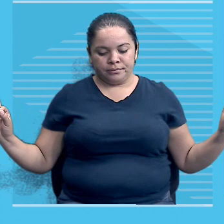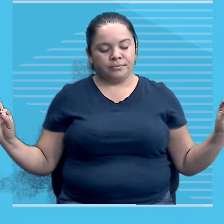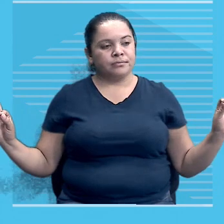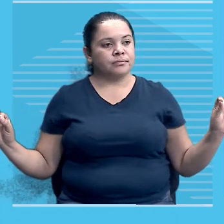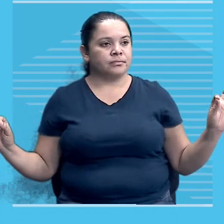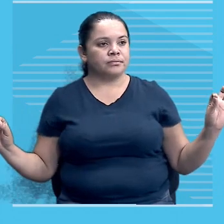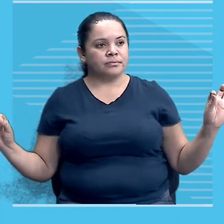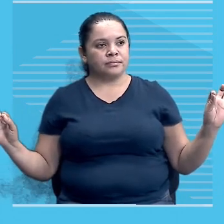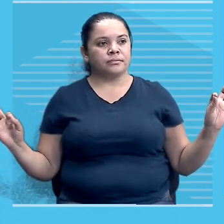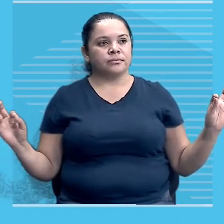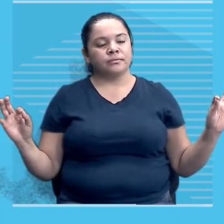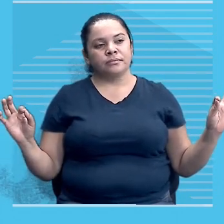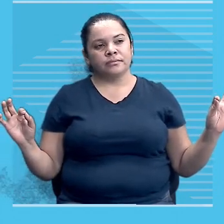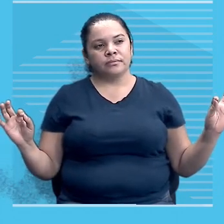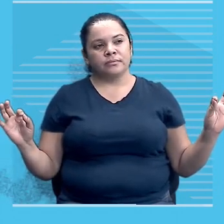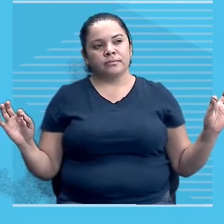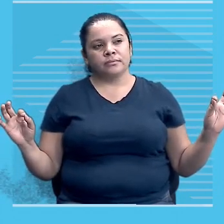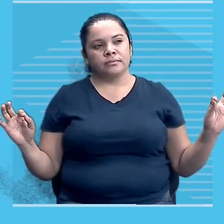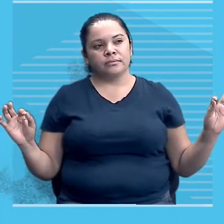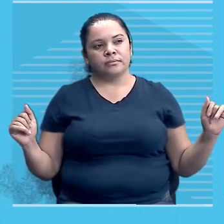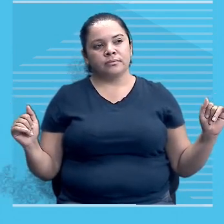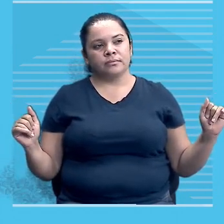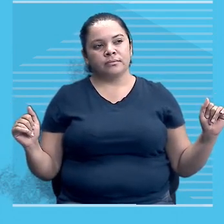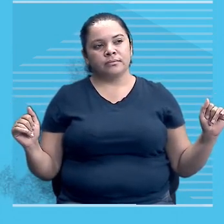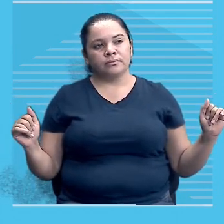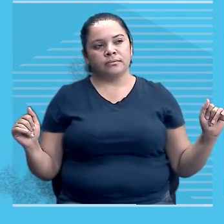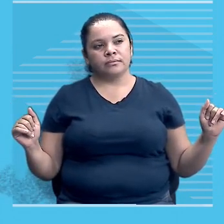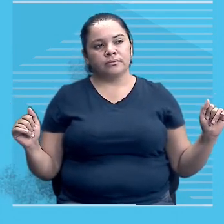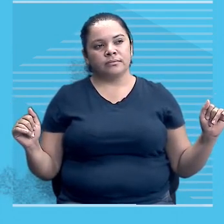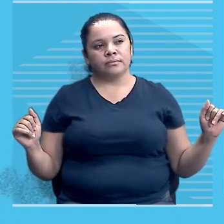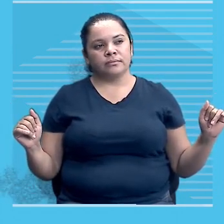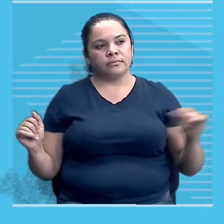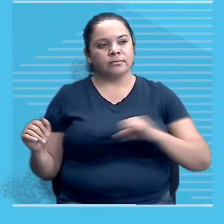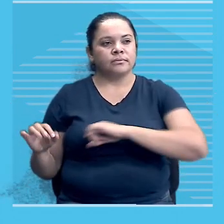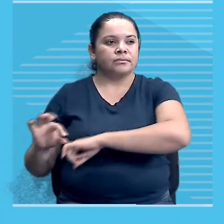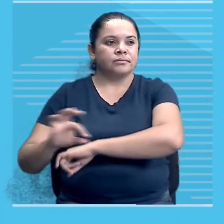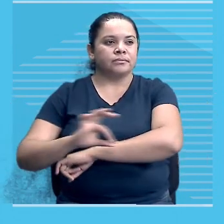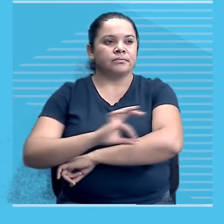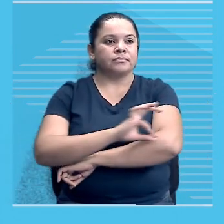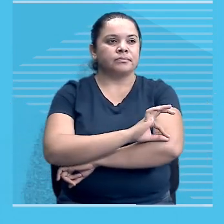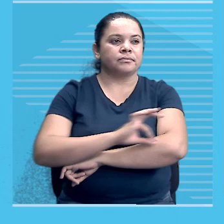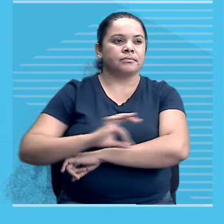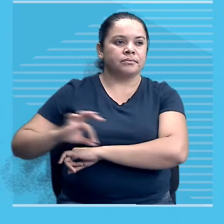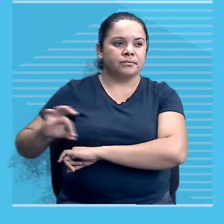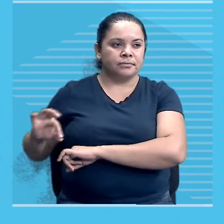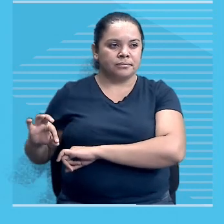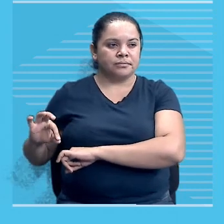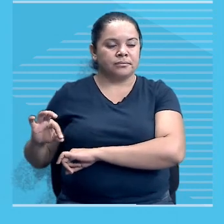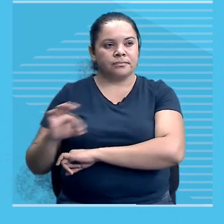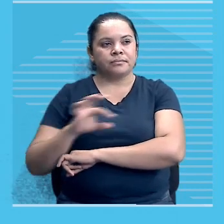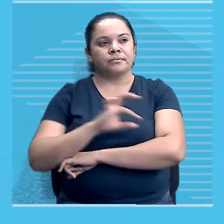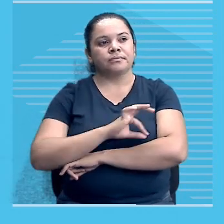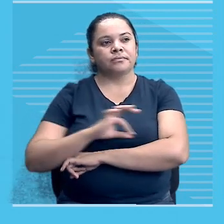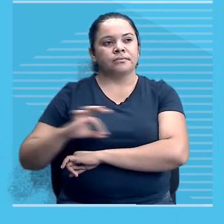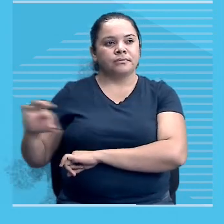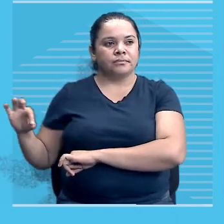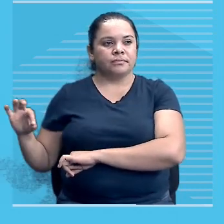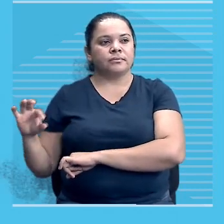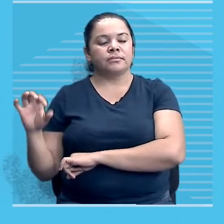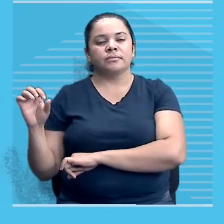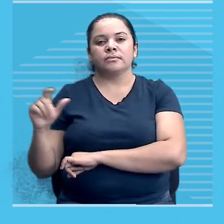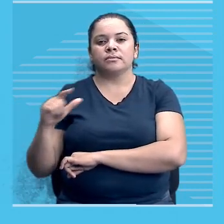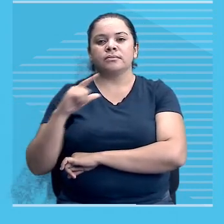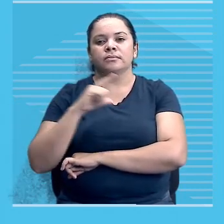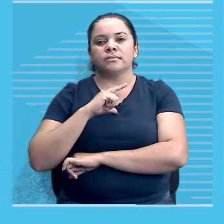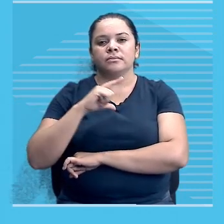o que a gente traçou a reta aí marcamos o zero marcamos um aí eu aí a